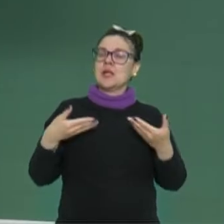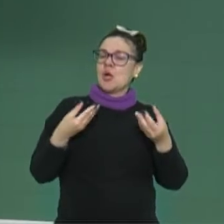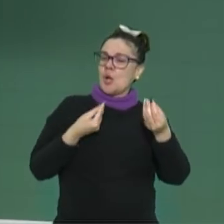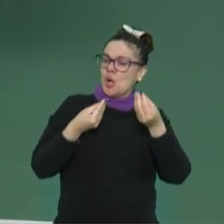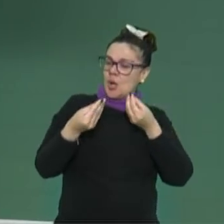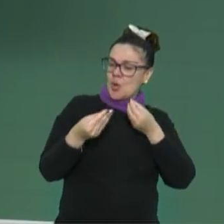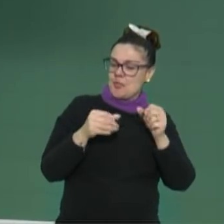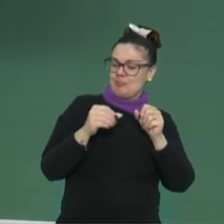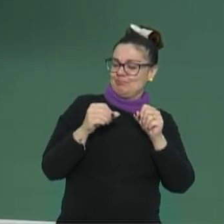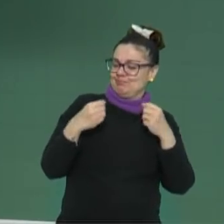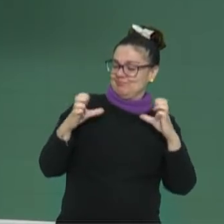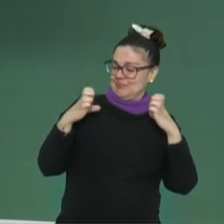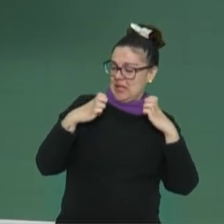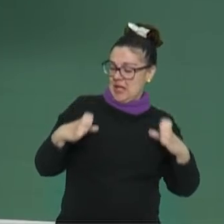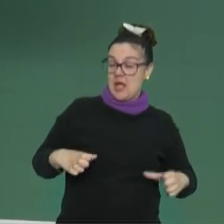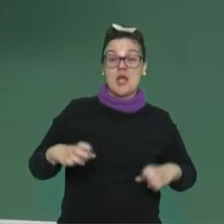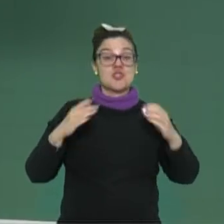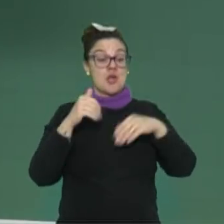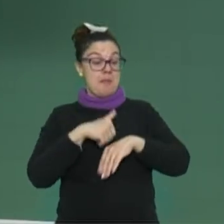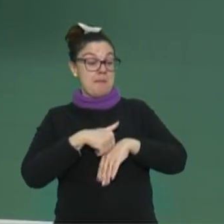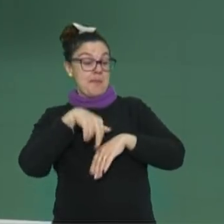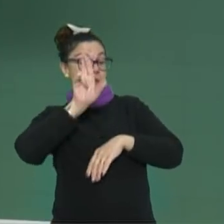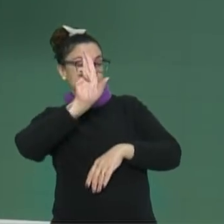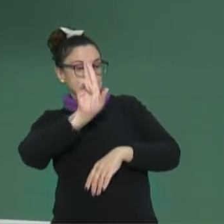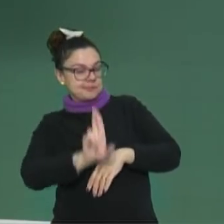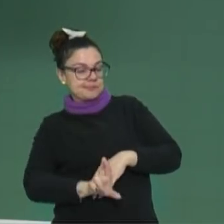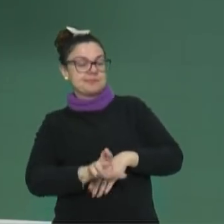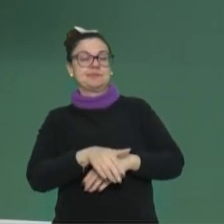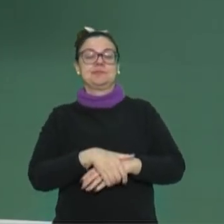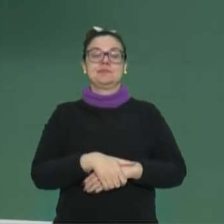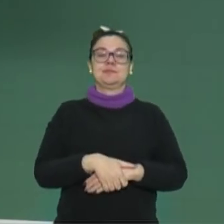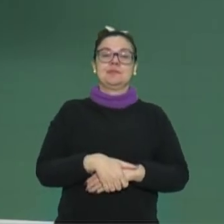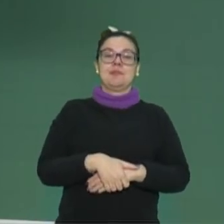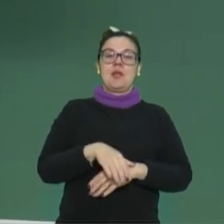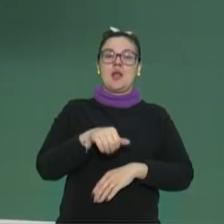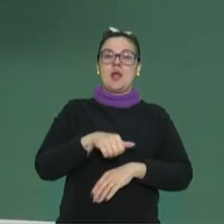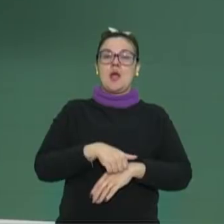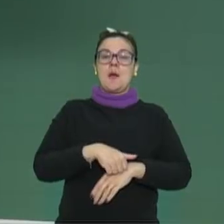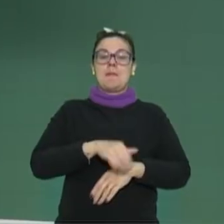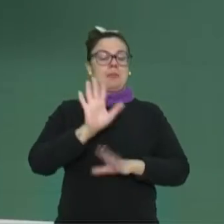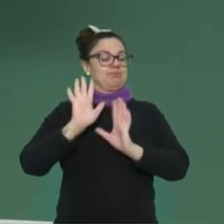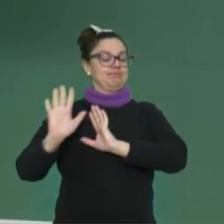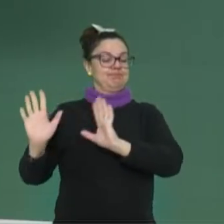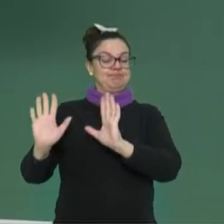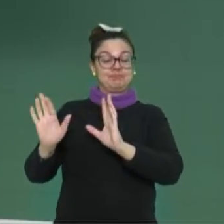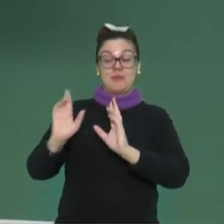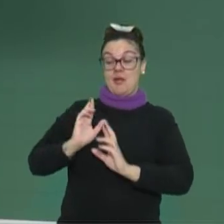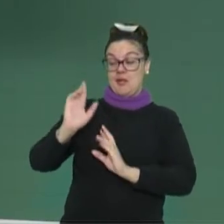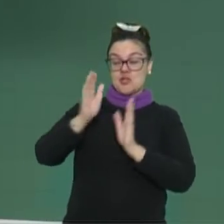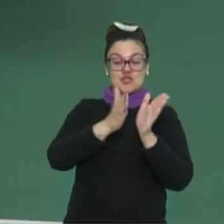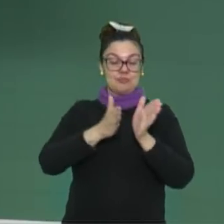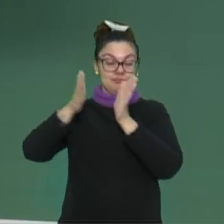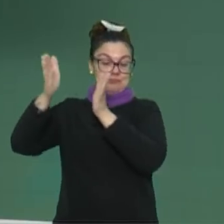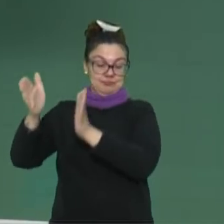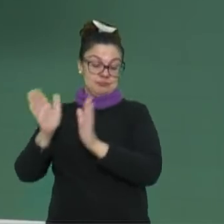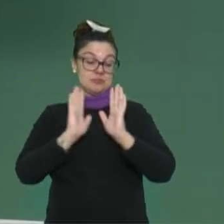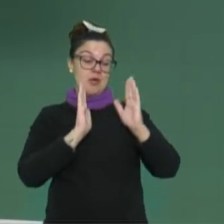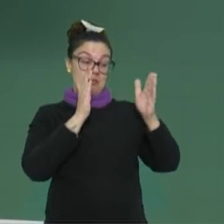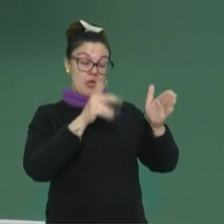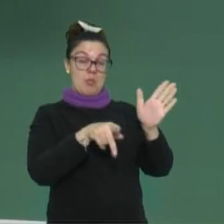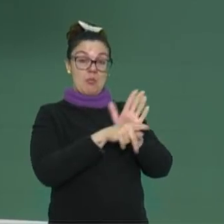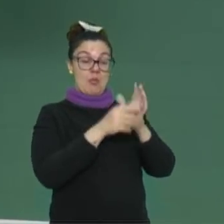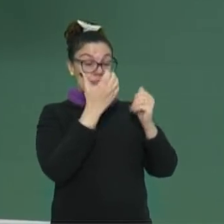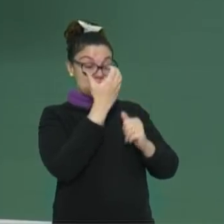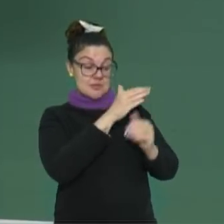fazer uma ética que seja mais racional, uma ética que seja mais laica, é um dos temas que está aqui envolvido.